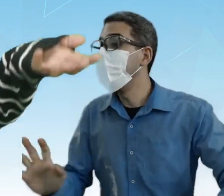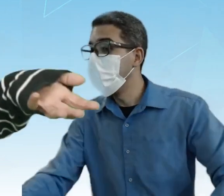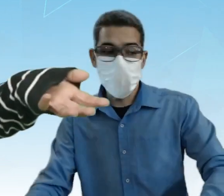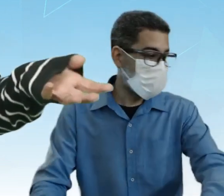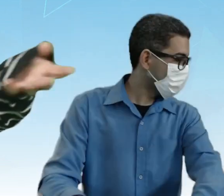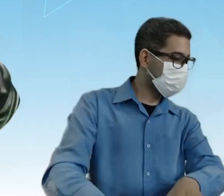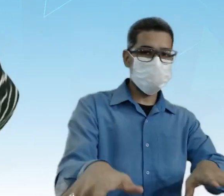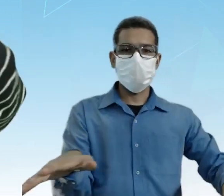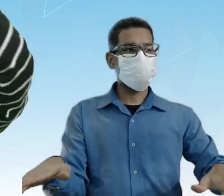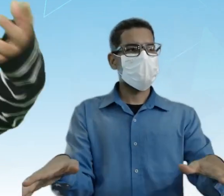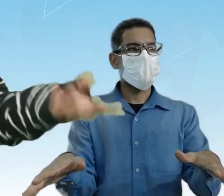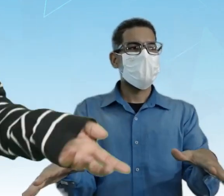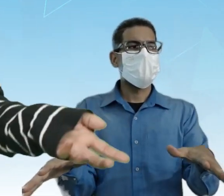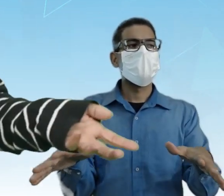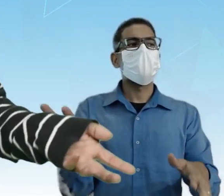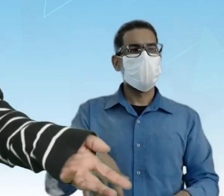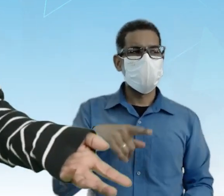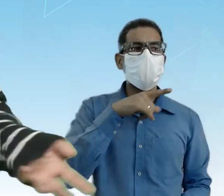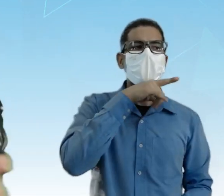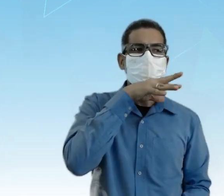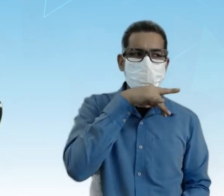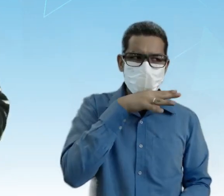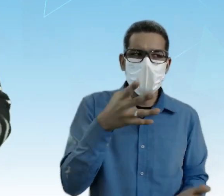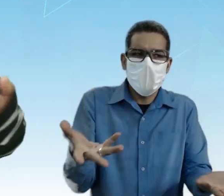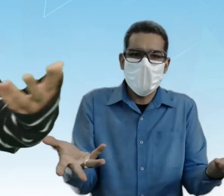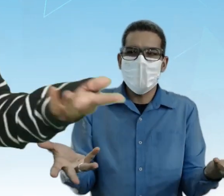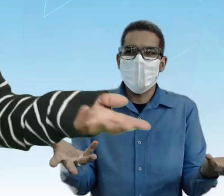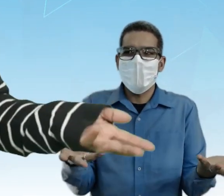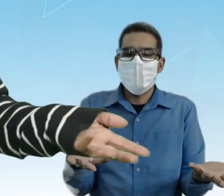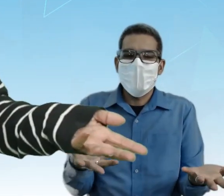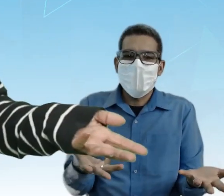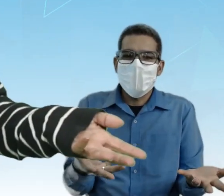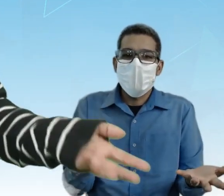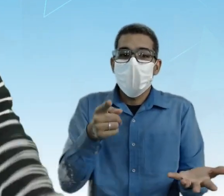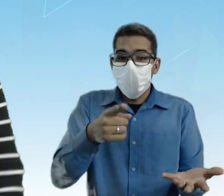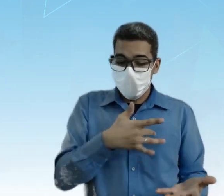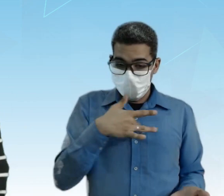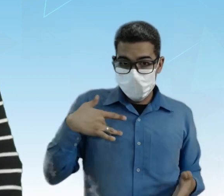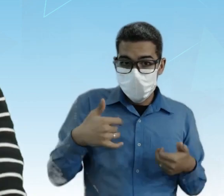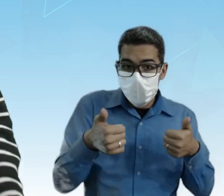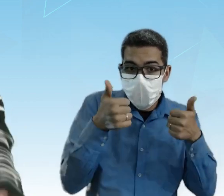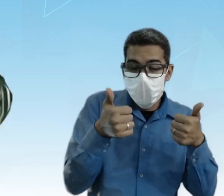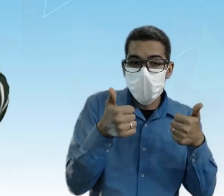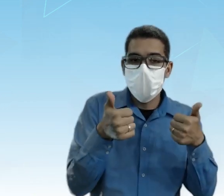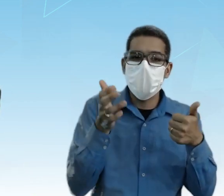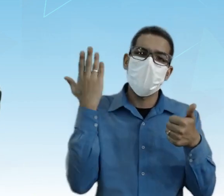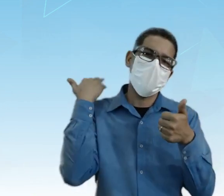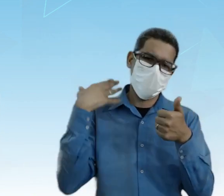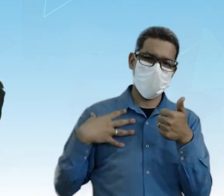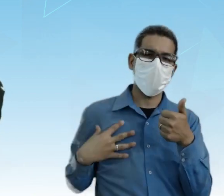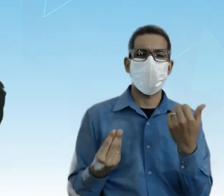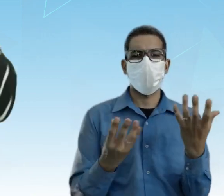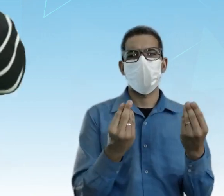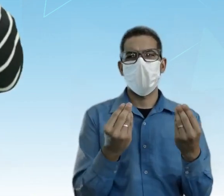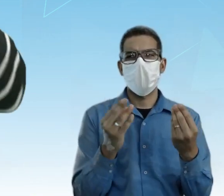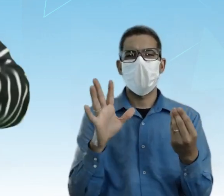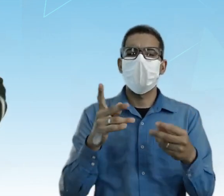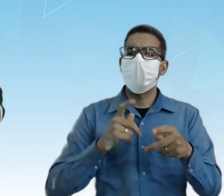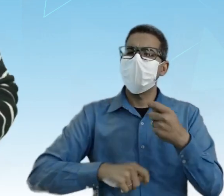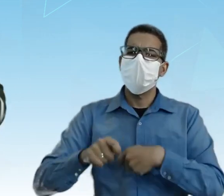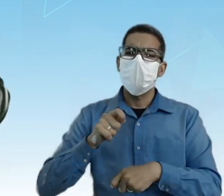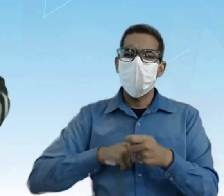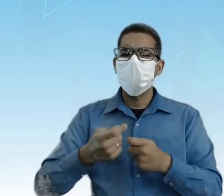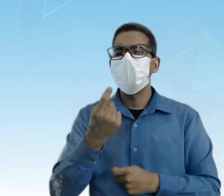tudo, ou ter uma vida mais simples, saudável. Você poderia ter mais filhos. Porém, a condição econômica não dá nem para um nem